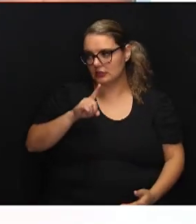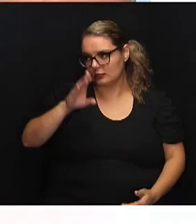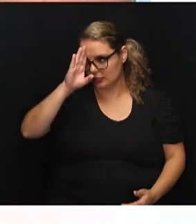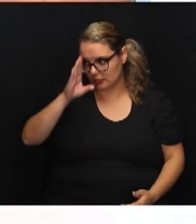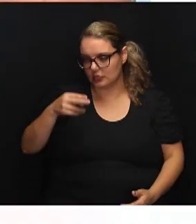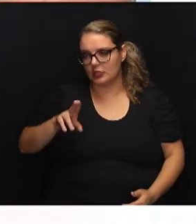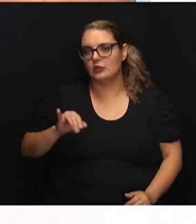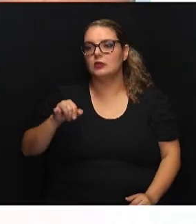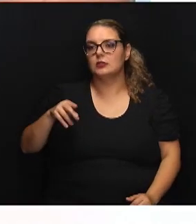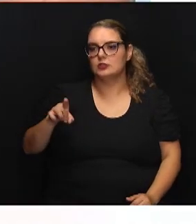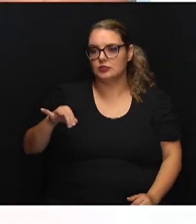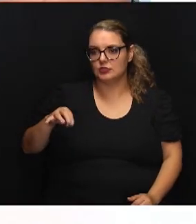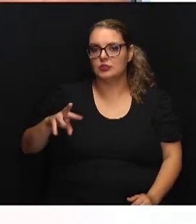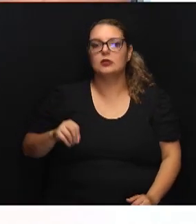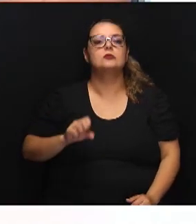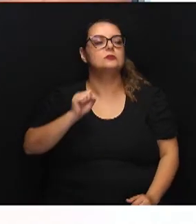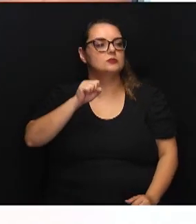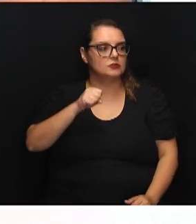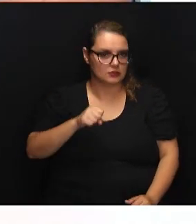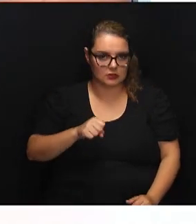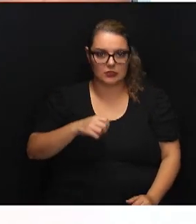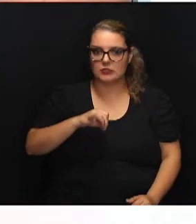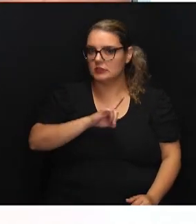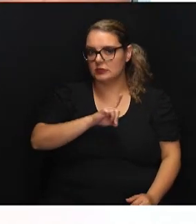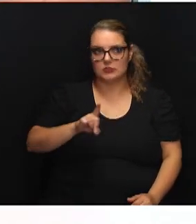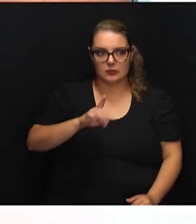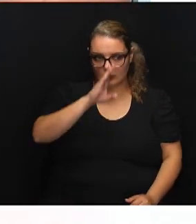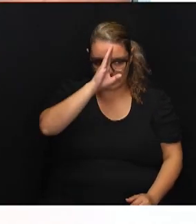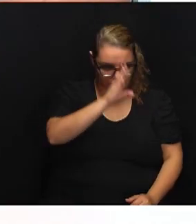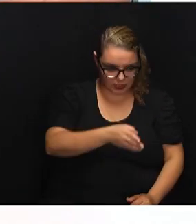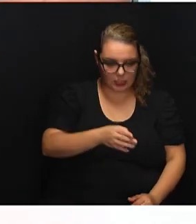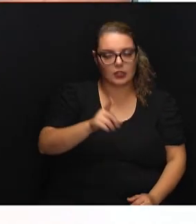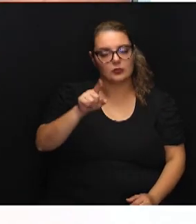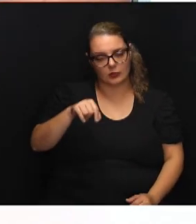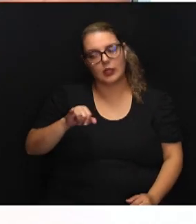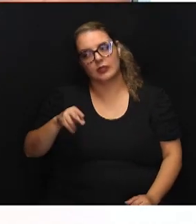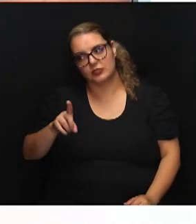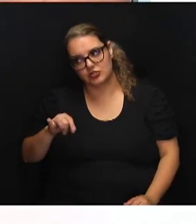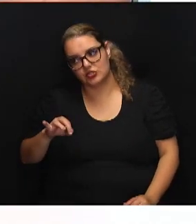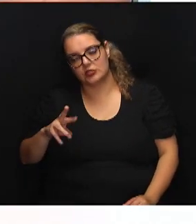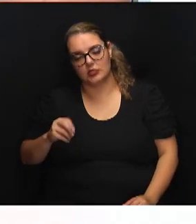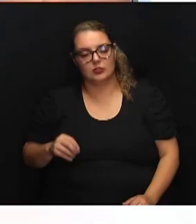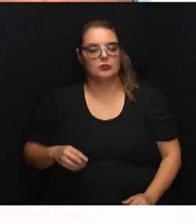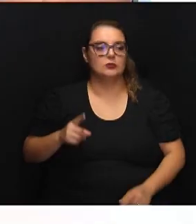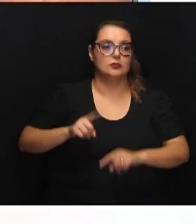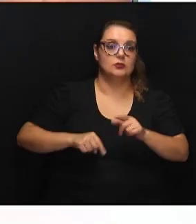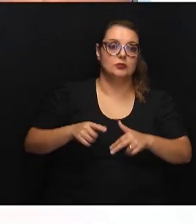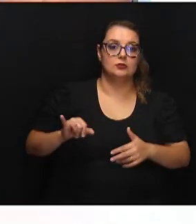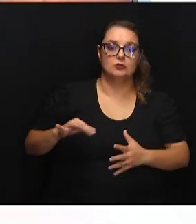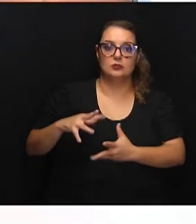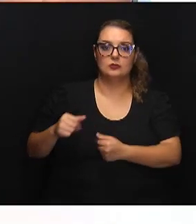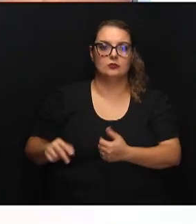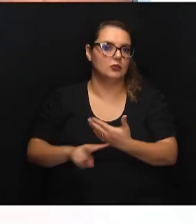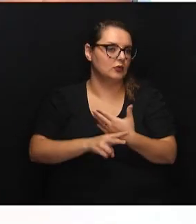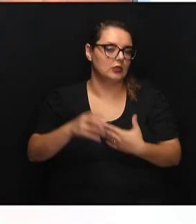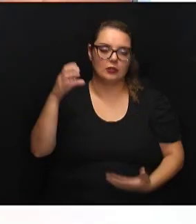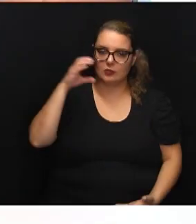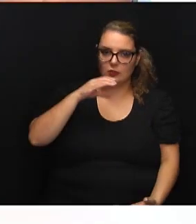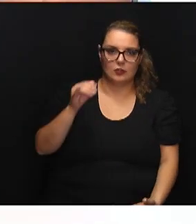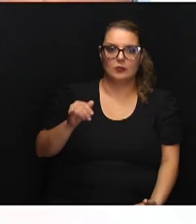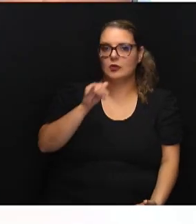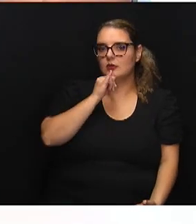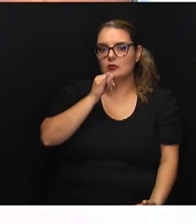não for direto, isso. Se não for direto, é indireto. Então, os produtos importados, o efeito é rápido. Então, por exemplo,